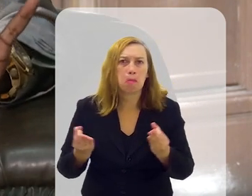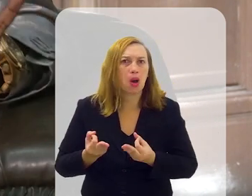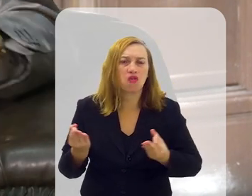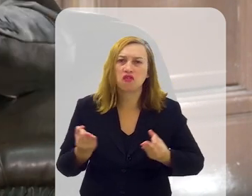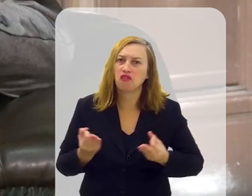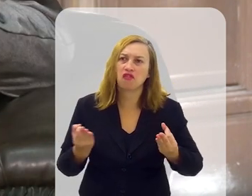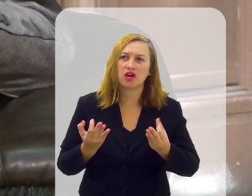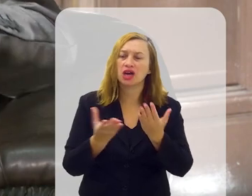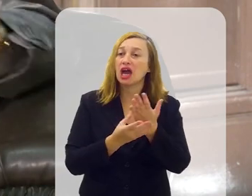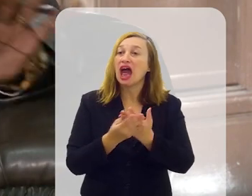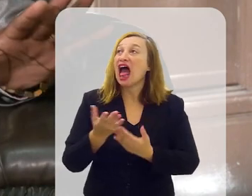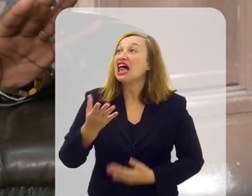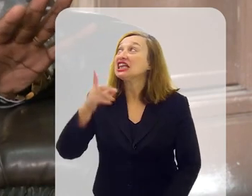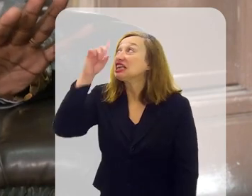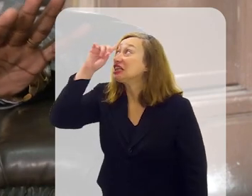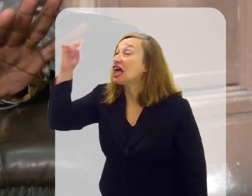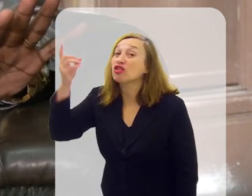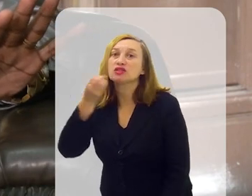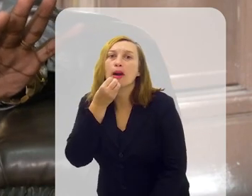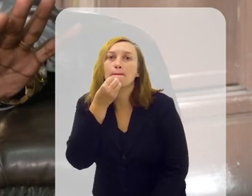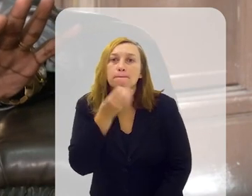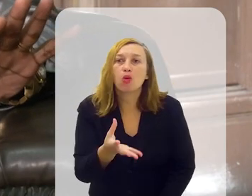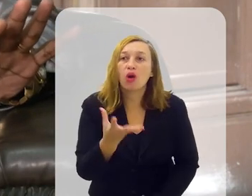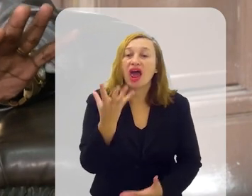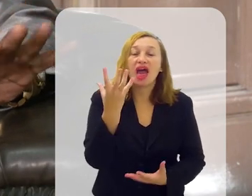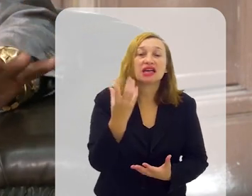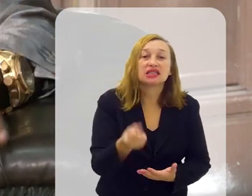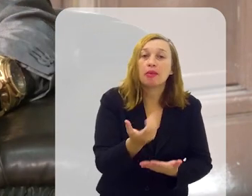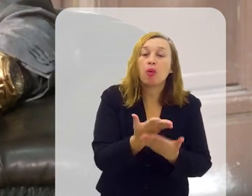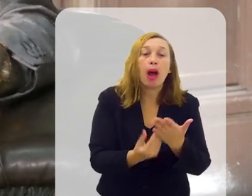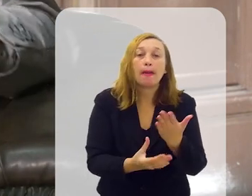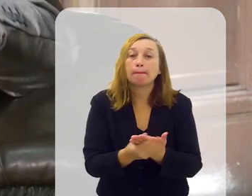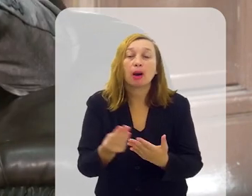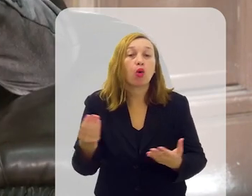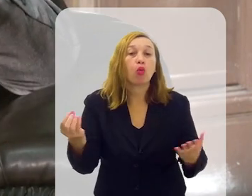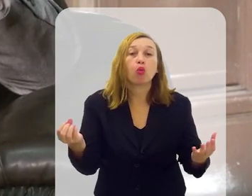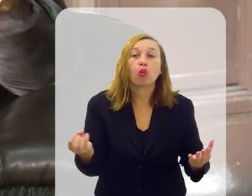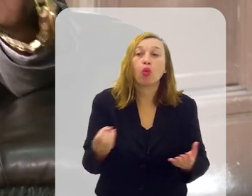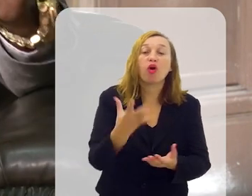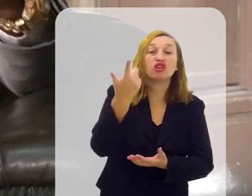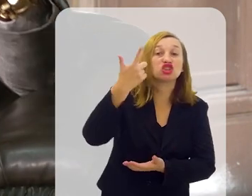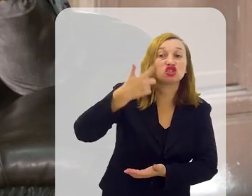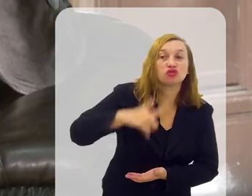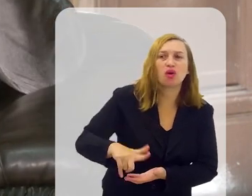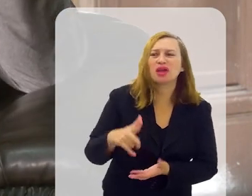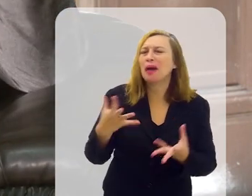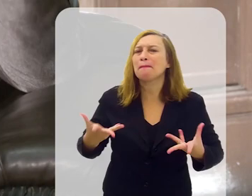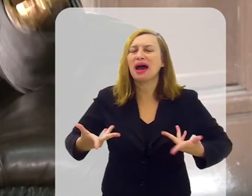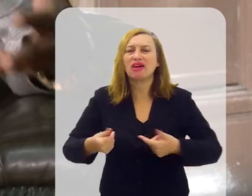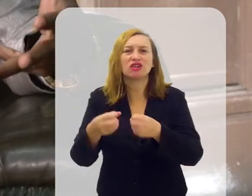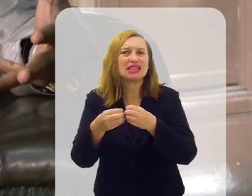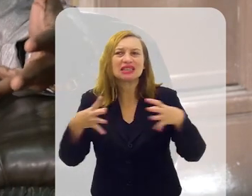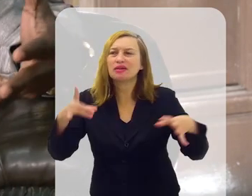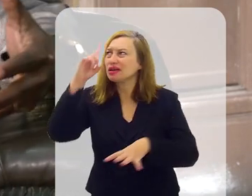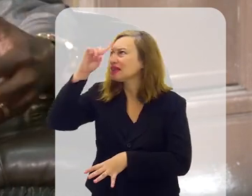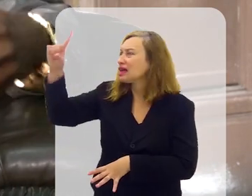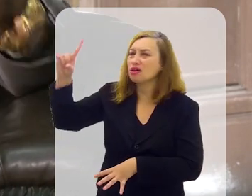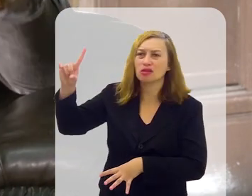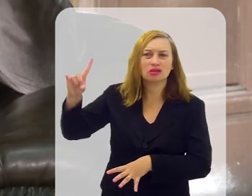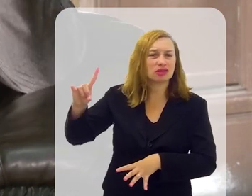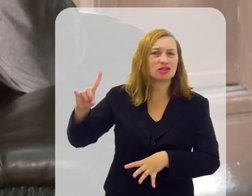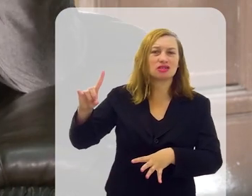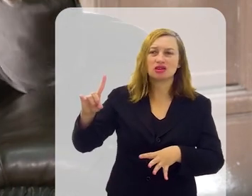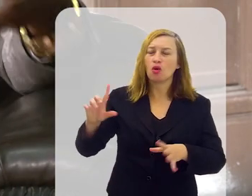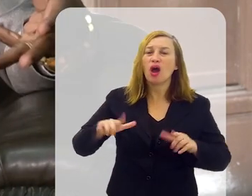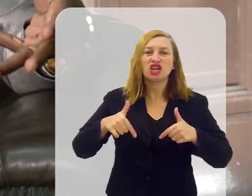mão dela ficou perfeita. Deus é bom, a recebe de volta. Nossa, algo fantástico, como Deus continua fazendo milagres, como